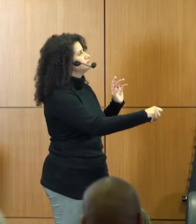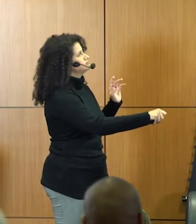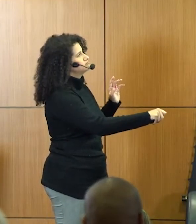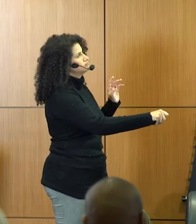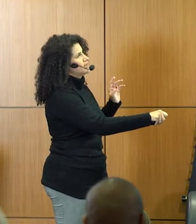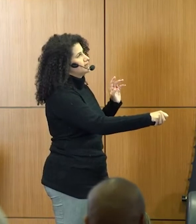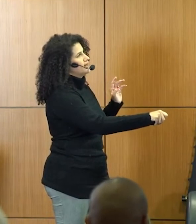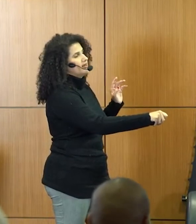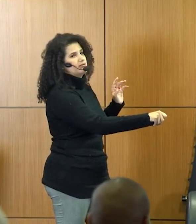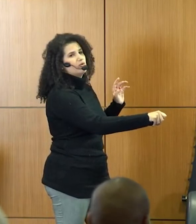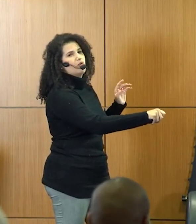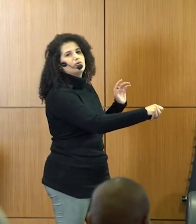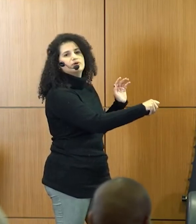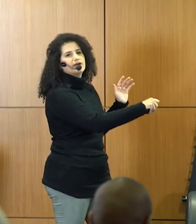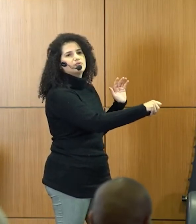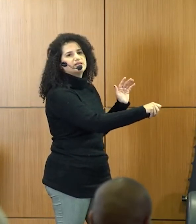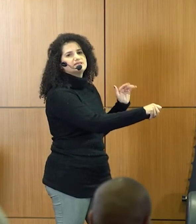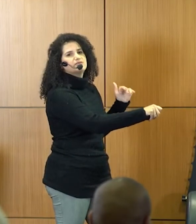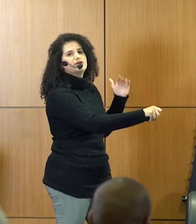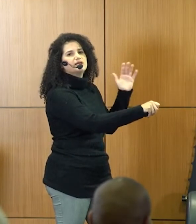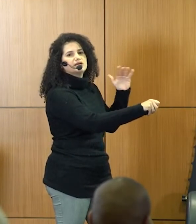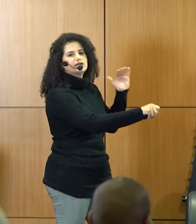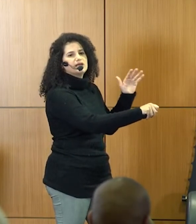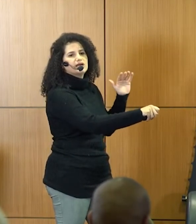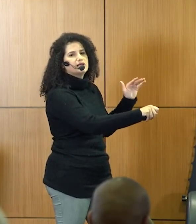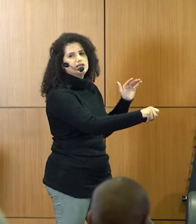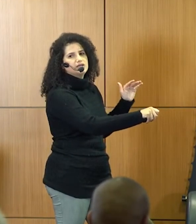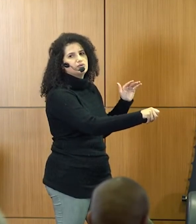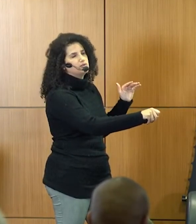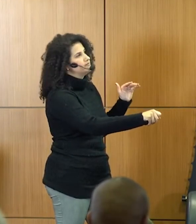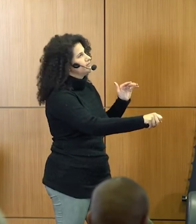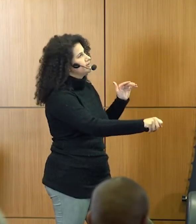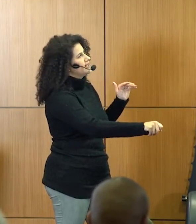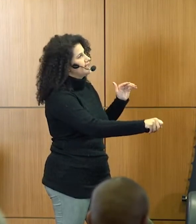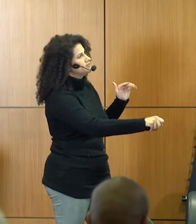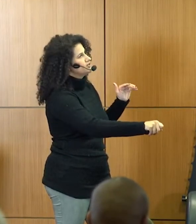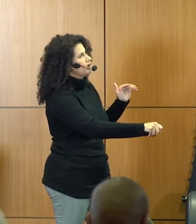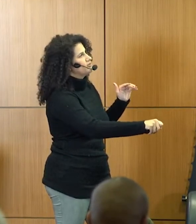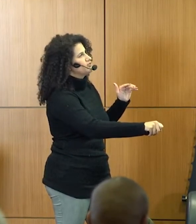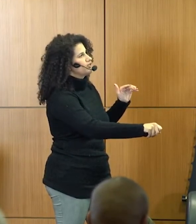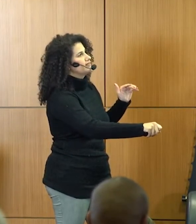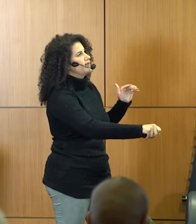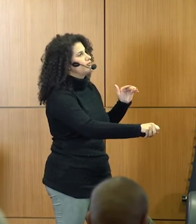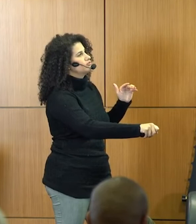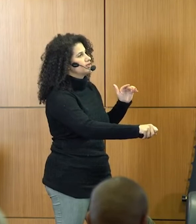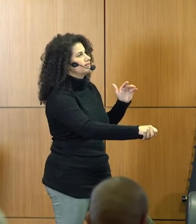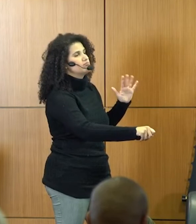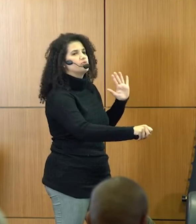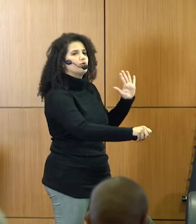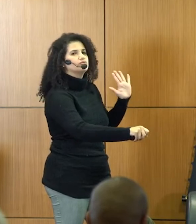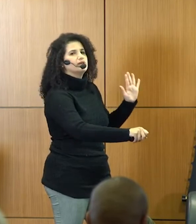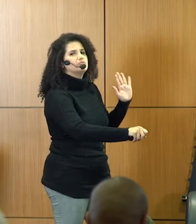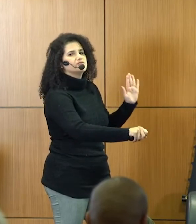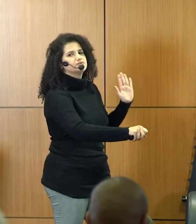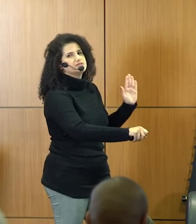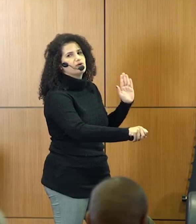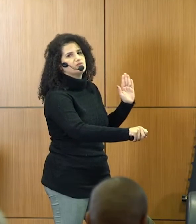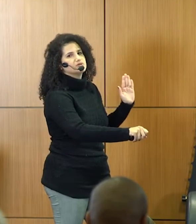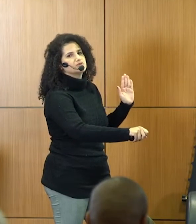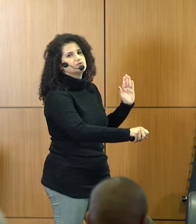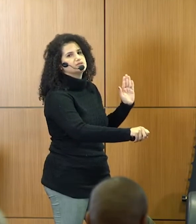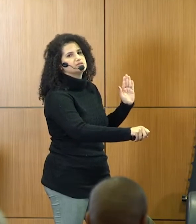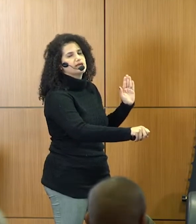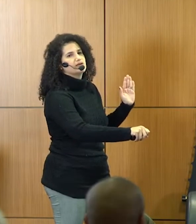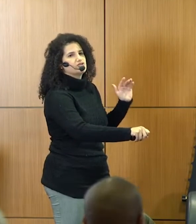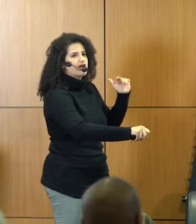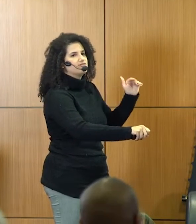recomendação, né, ou recomendação clínica, guia clínico. Eles geralmente já têm pronto ali para você